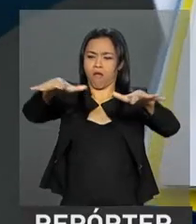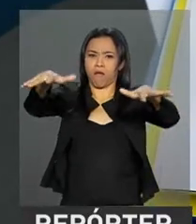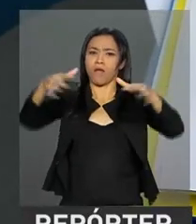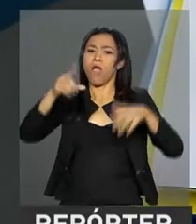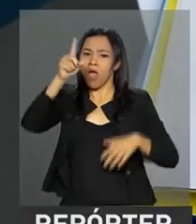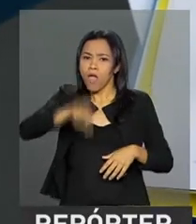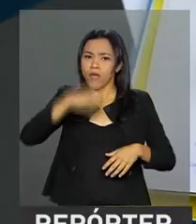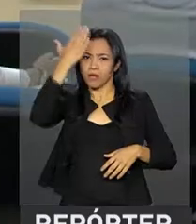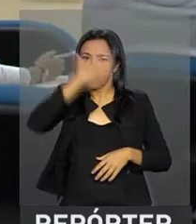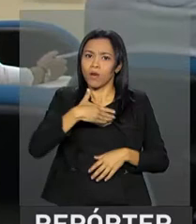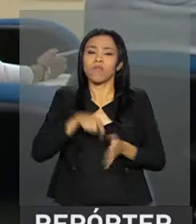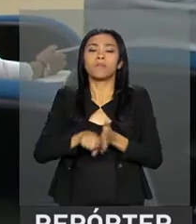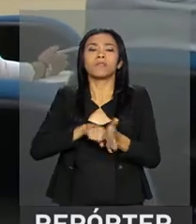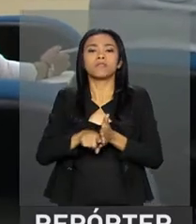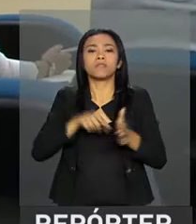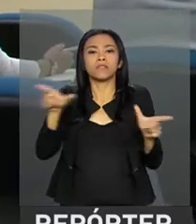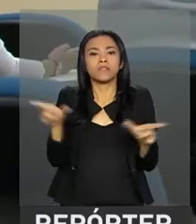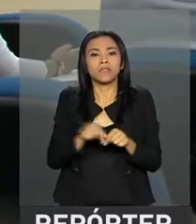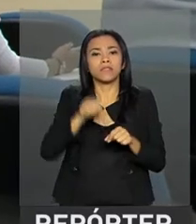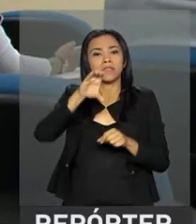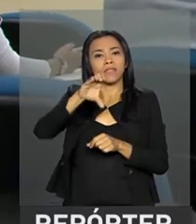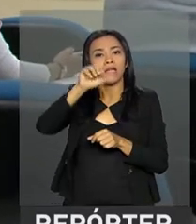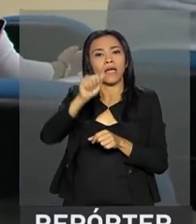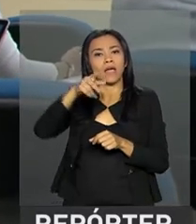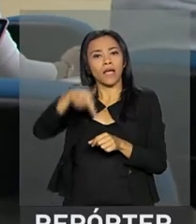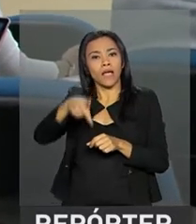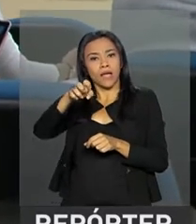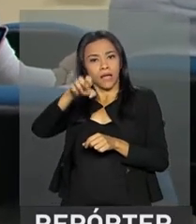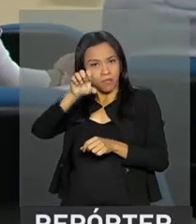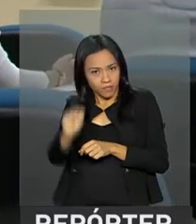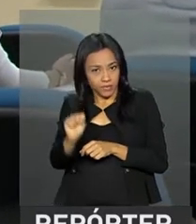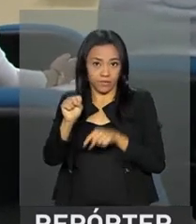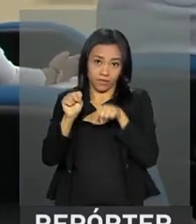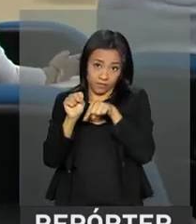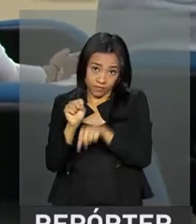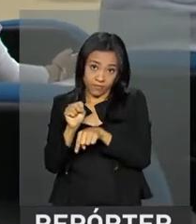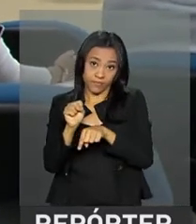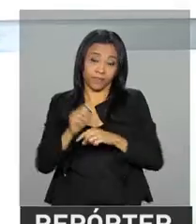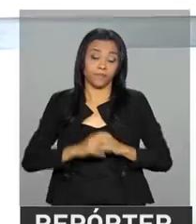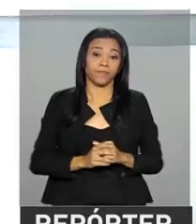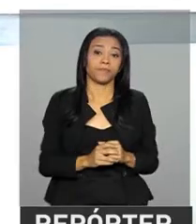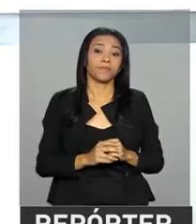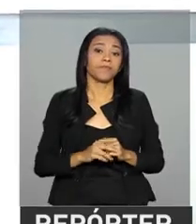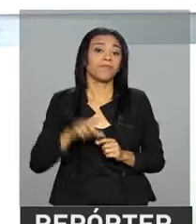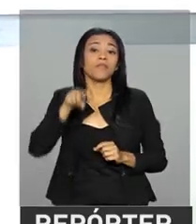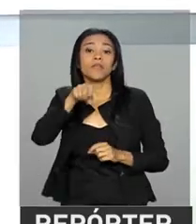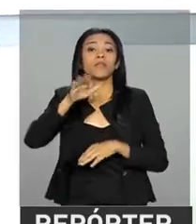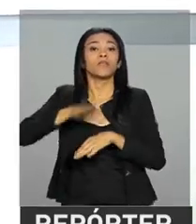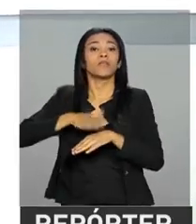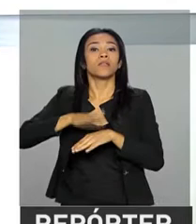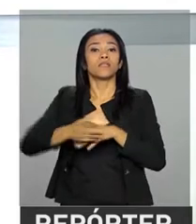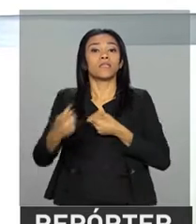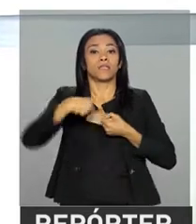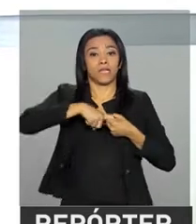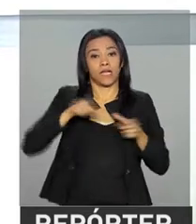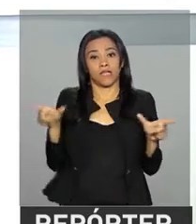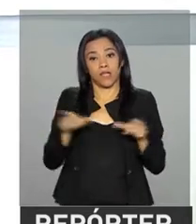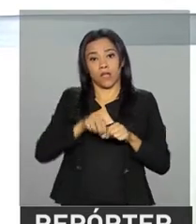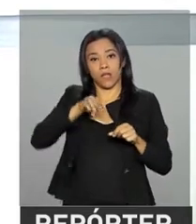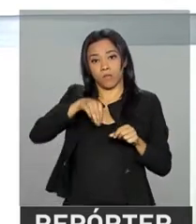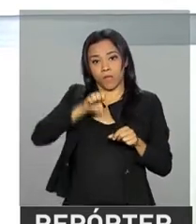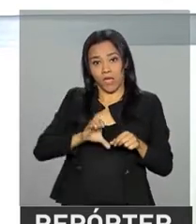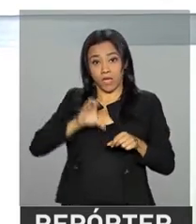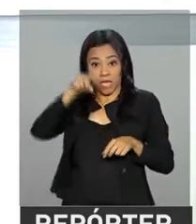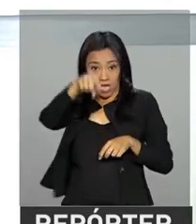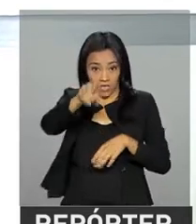o que mostra levantamento da capes a coordenação de aperfeiçoamento de pessoal de nível superior do ministério da educação esse